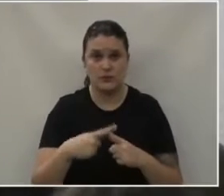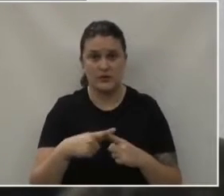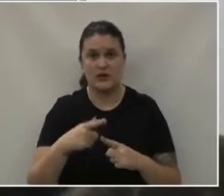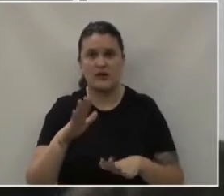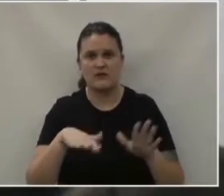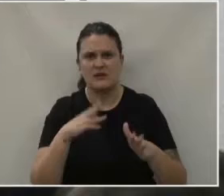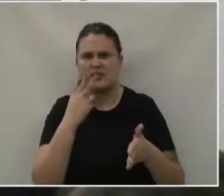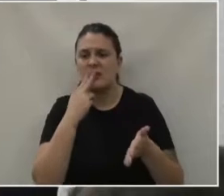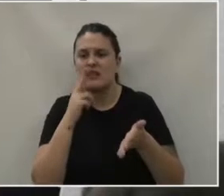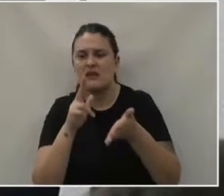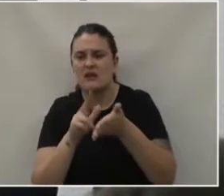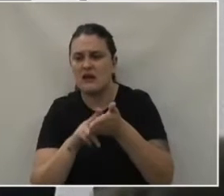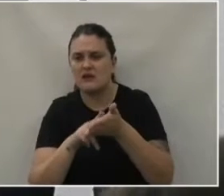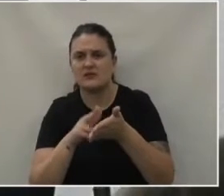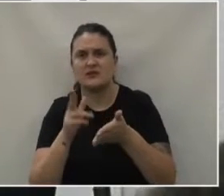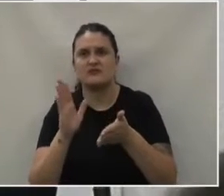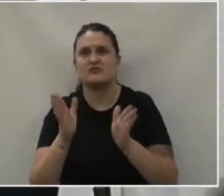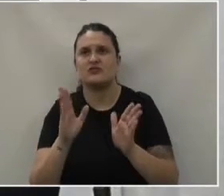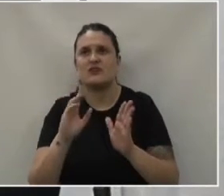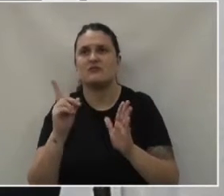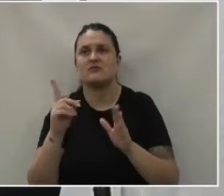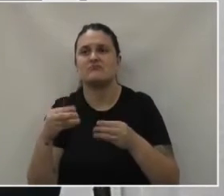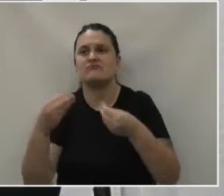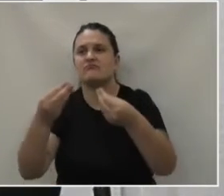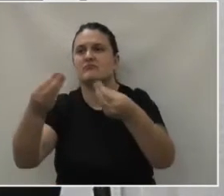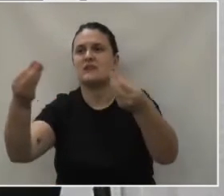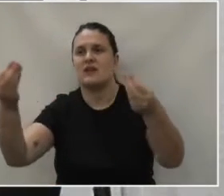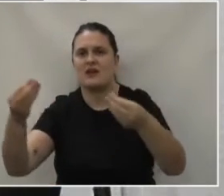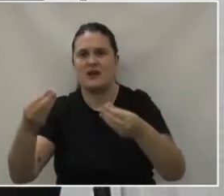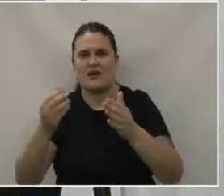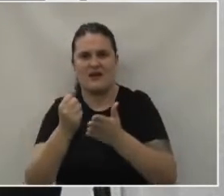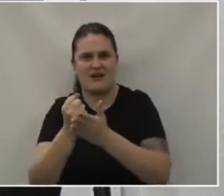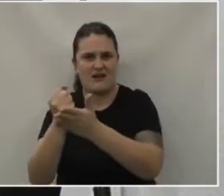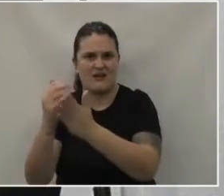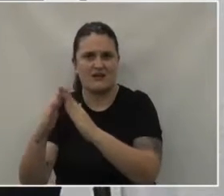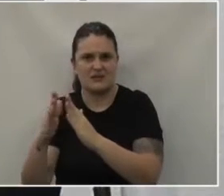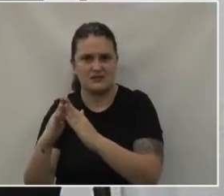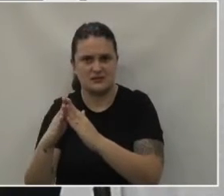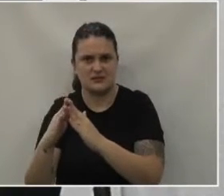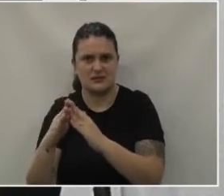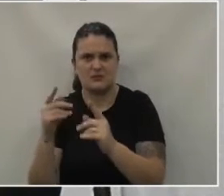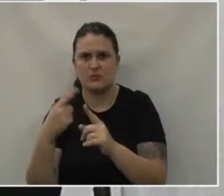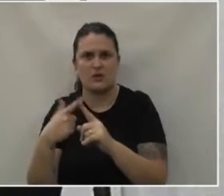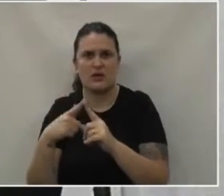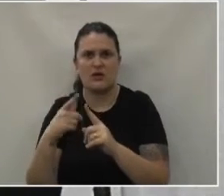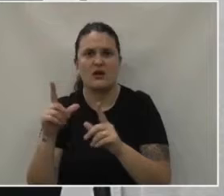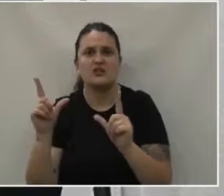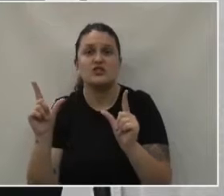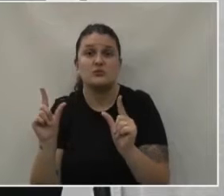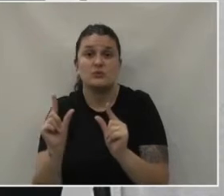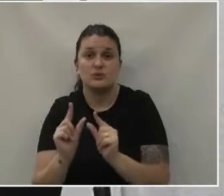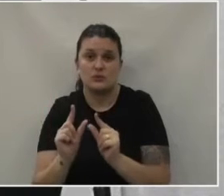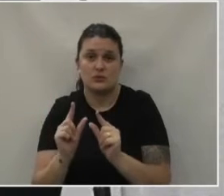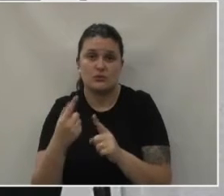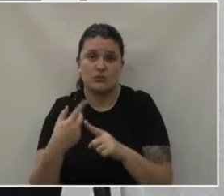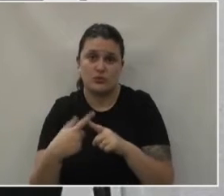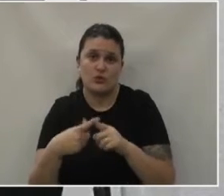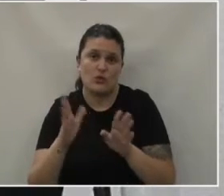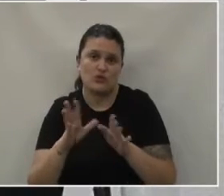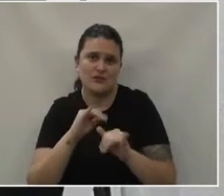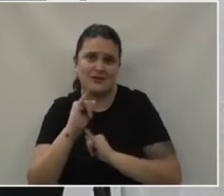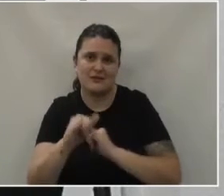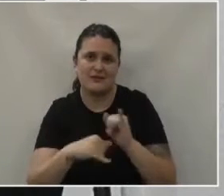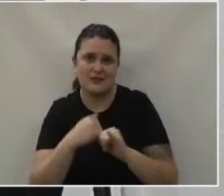as cartas já não são tão relevantes, já não são mais tão usuais. Em contrapartida,